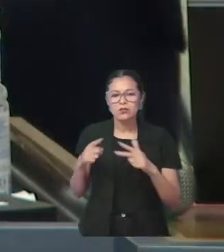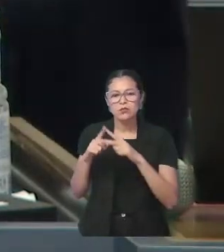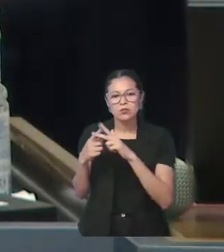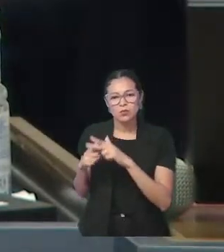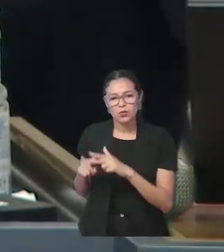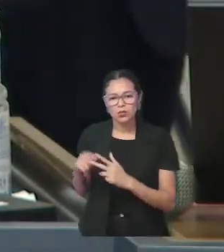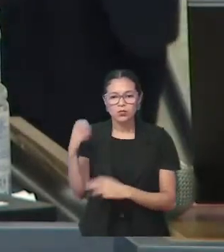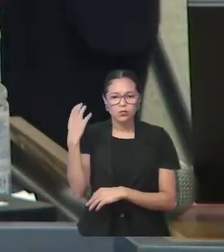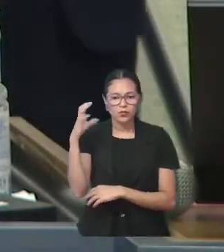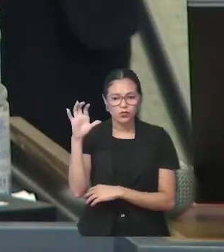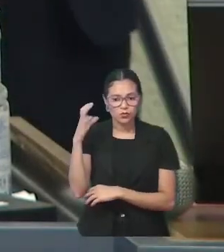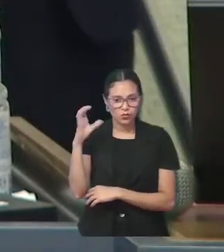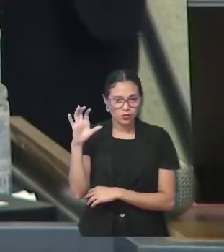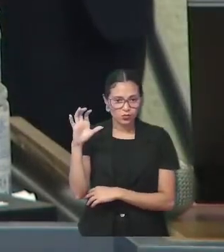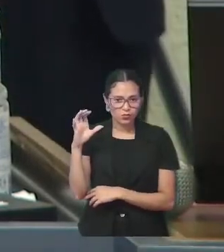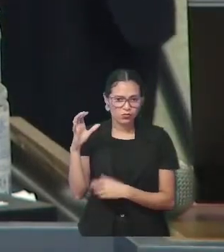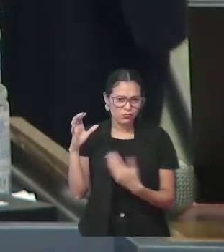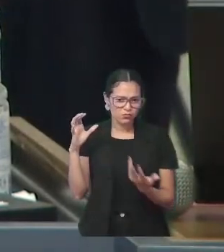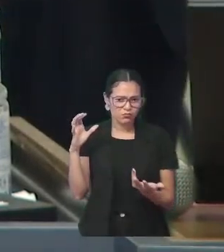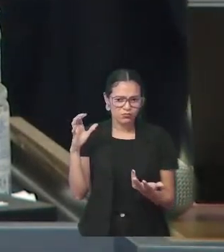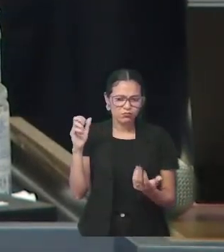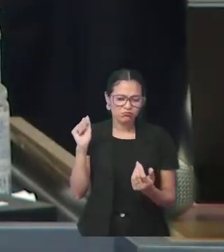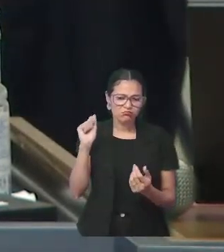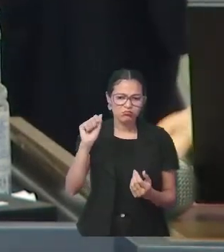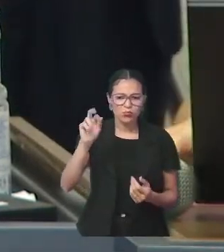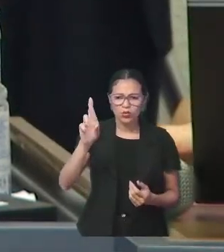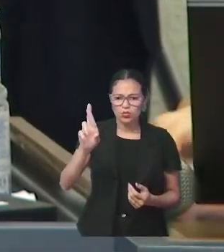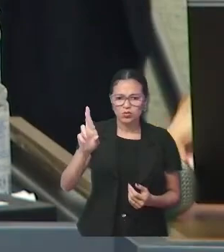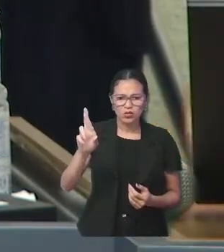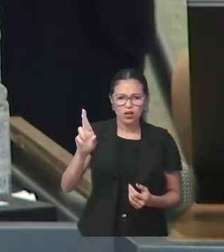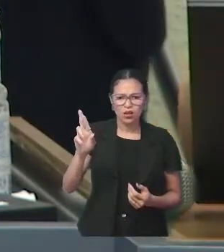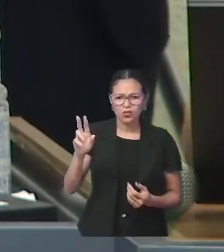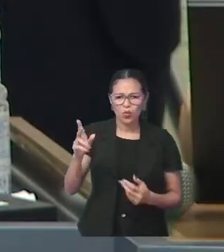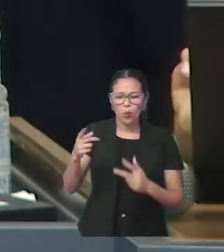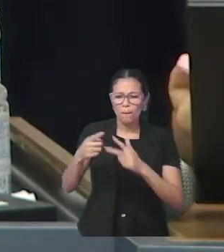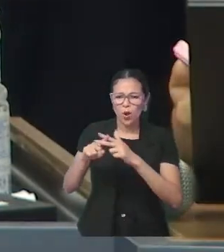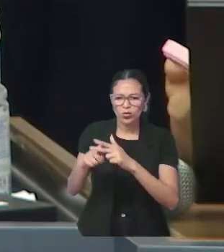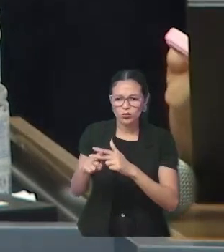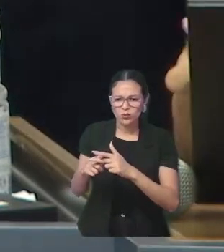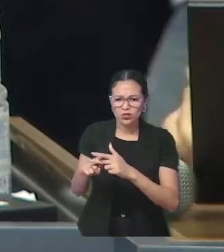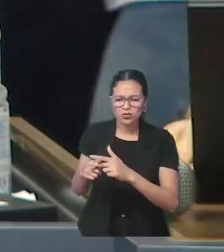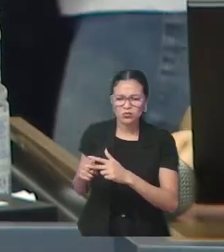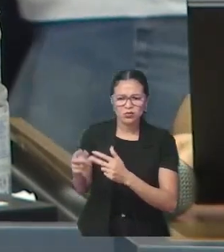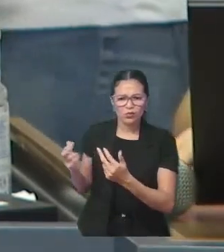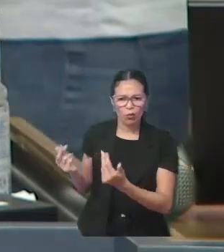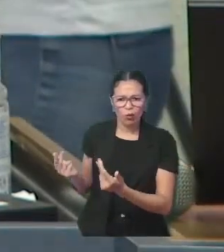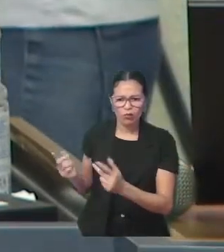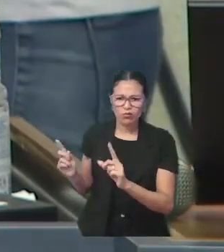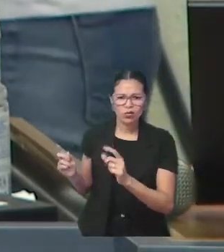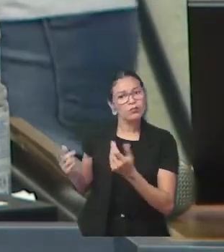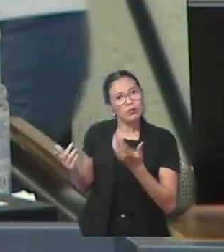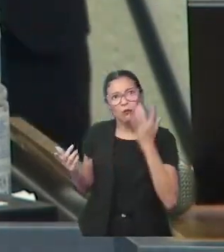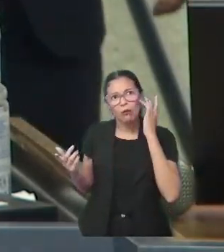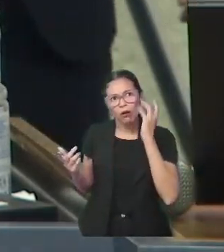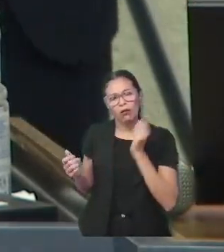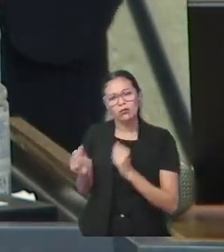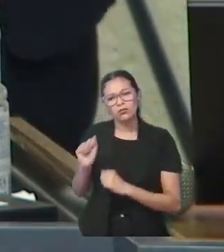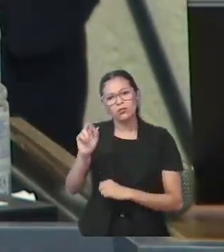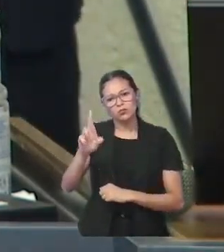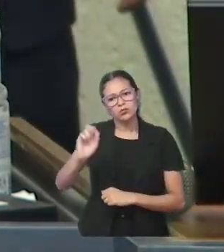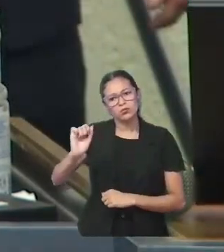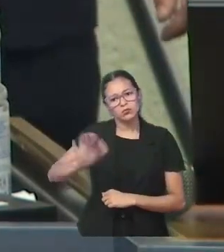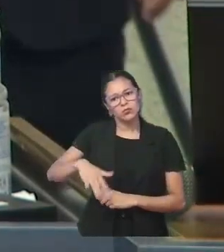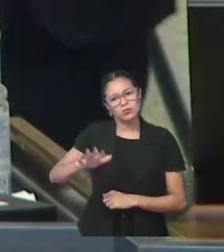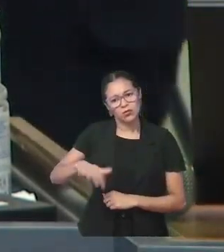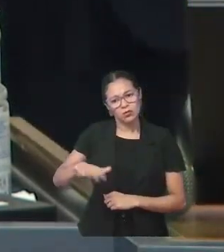do ventilador, eu acho que o ar-condicionado não ia ter tanta manutenção. Então, sairia mais barato também colocar os